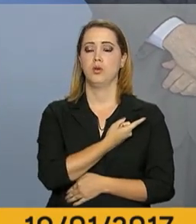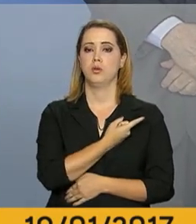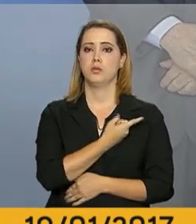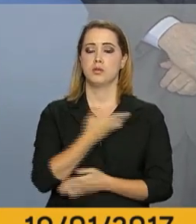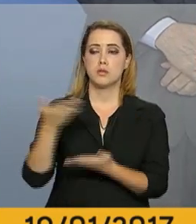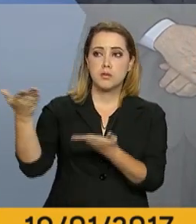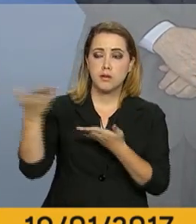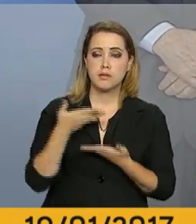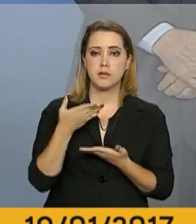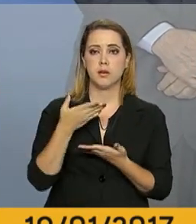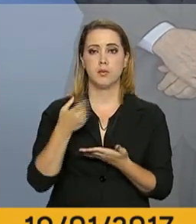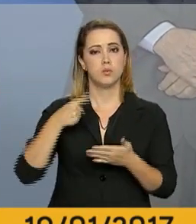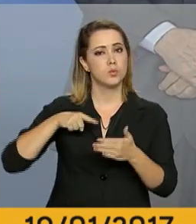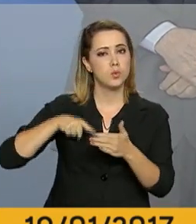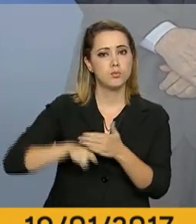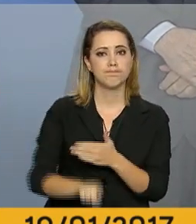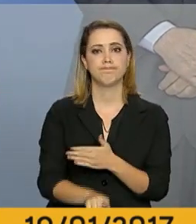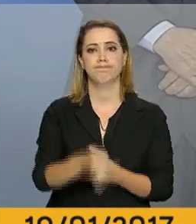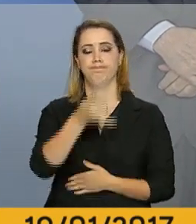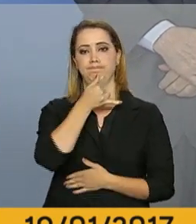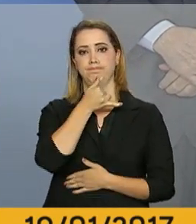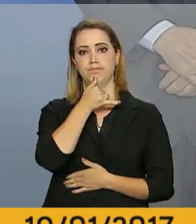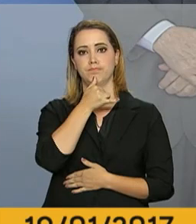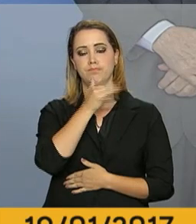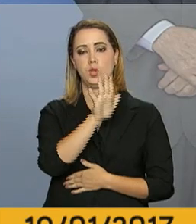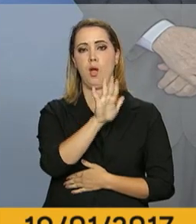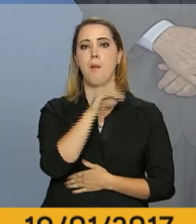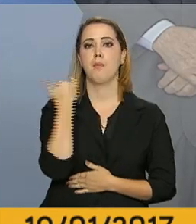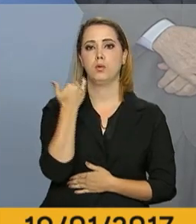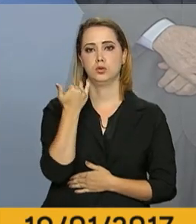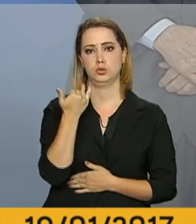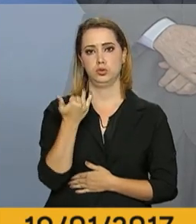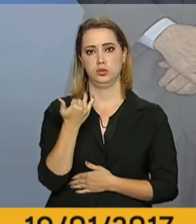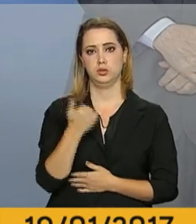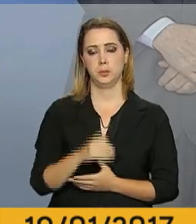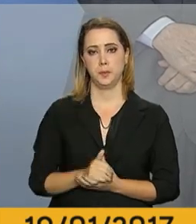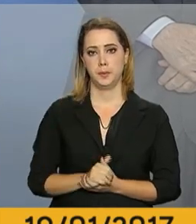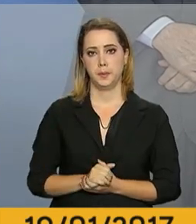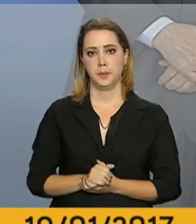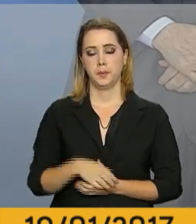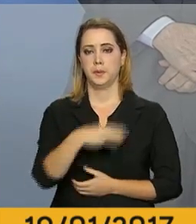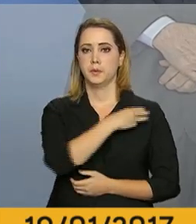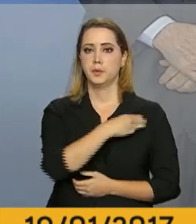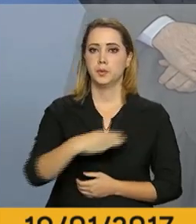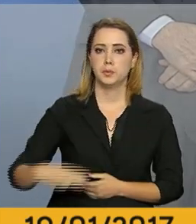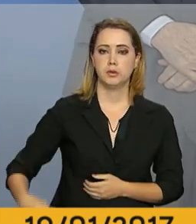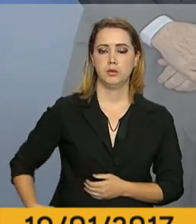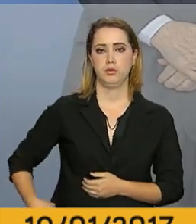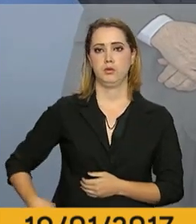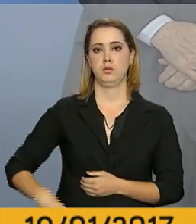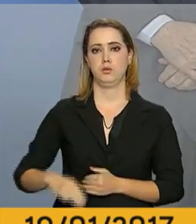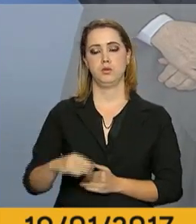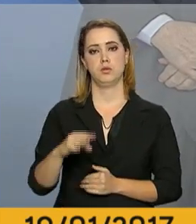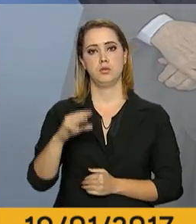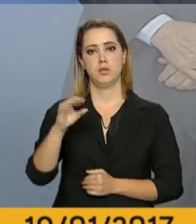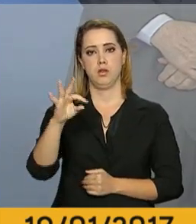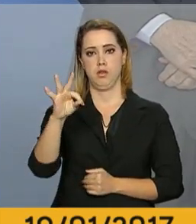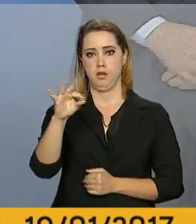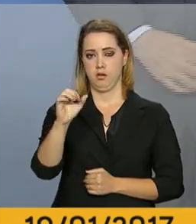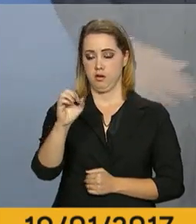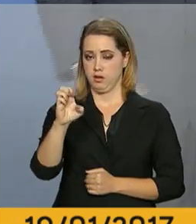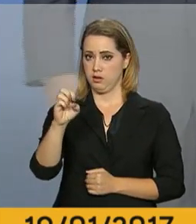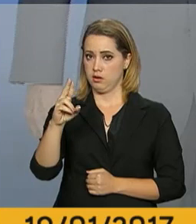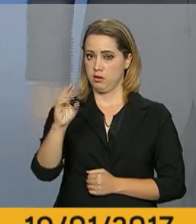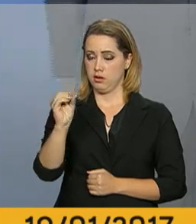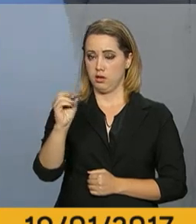pesar a notícia do falecimento do ministro Thiori Zavascki do